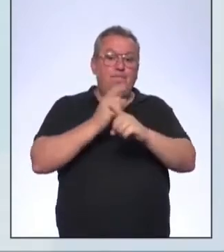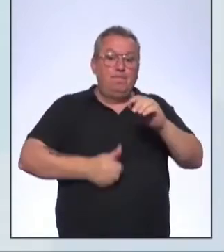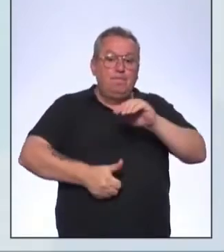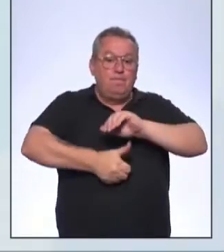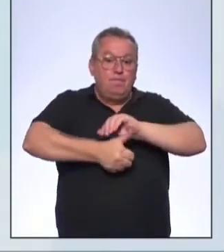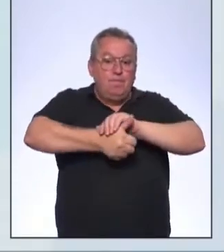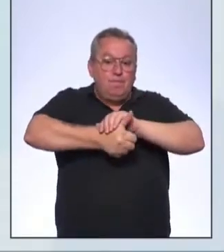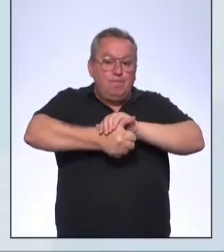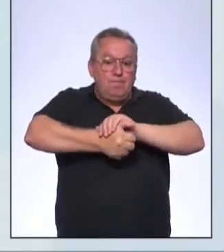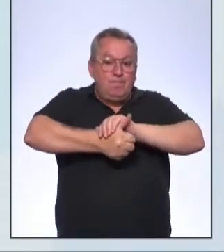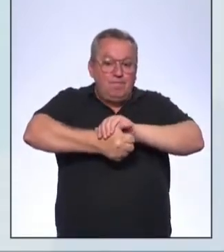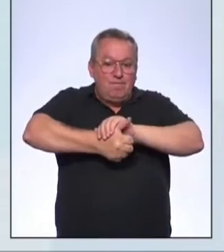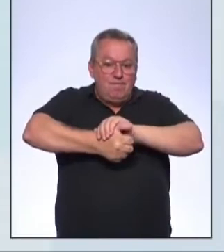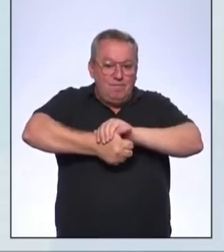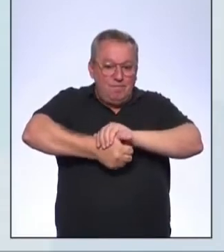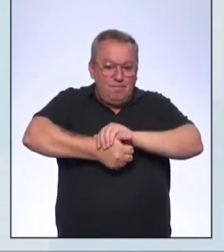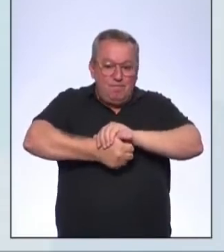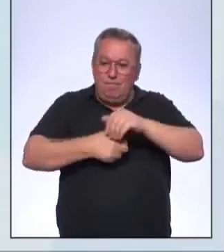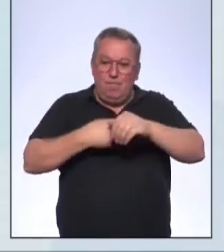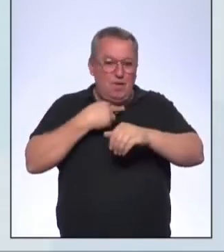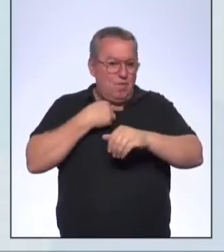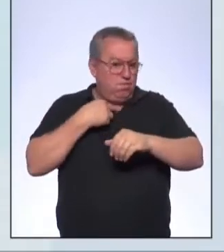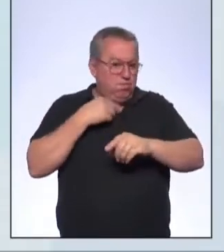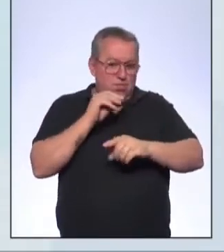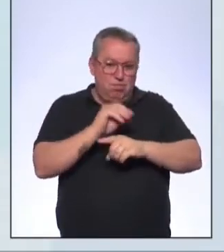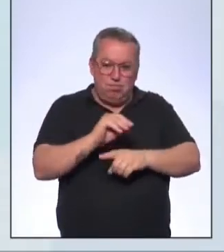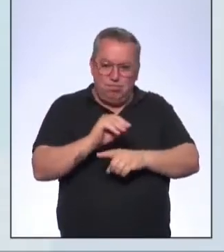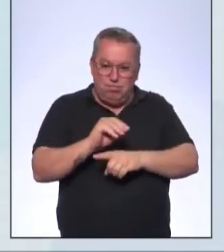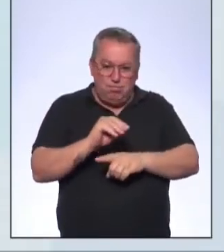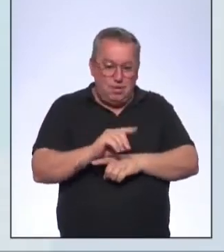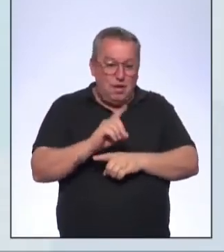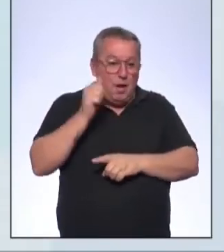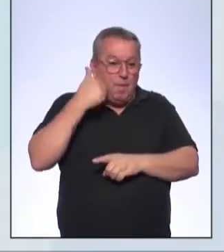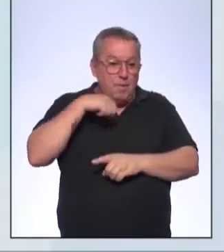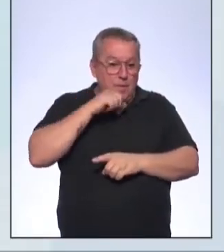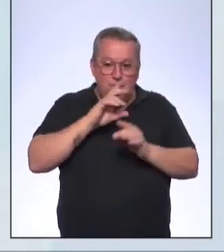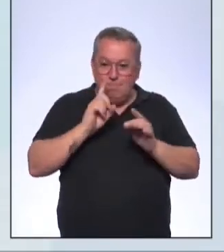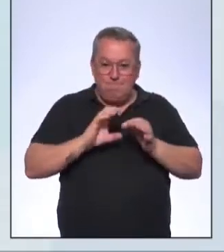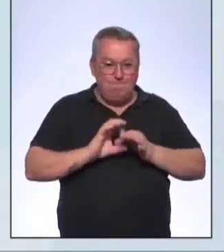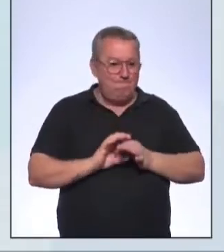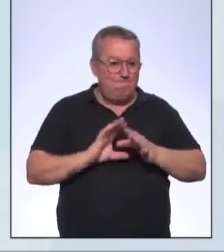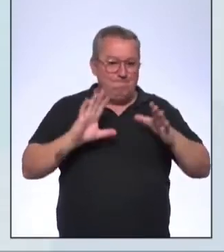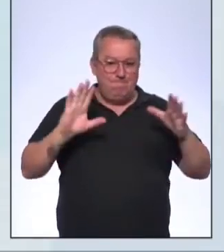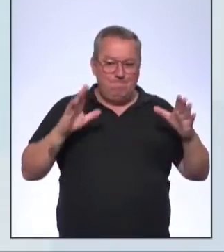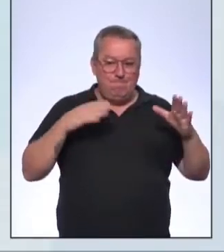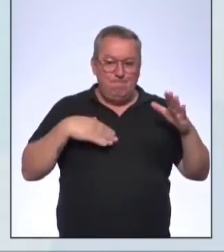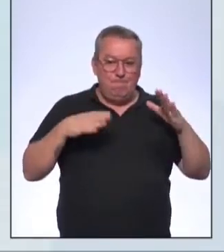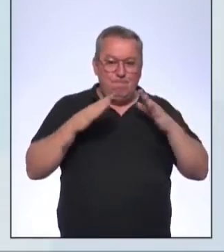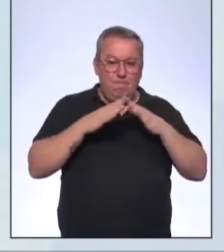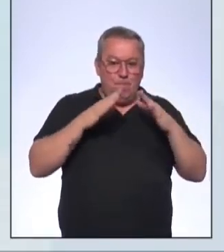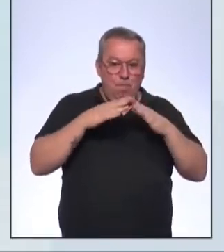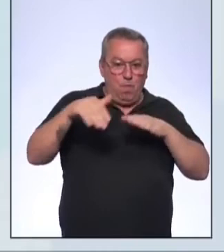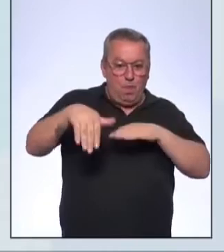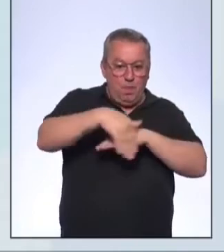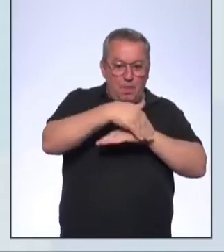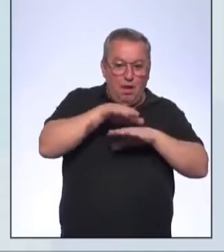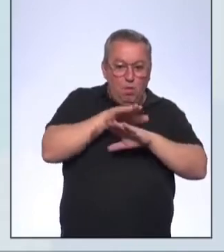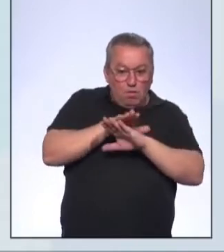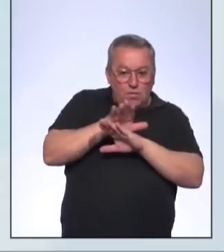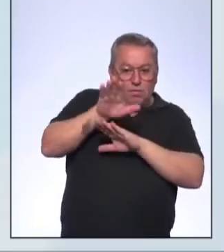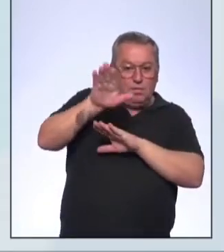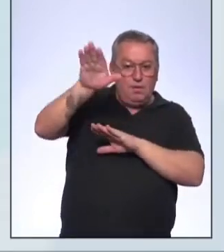tartaruga a gente não pode ficar com ela minha mãe não deixa minha casa fica na Rua da